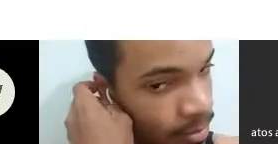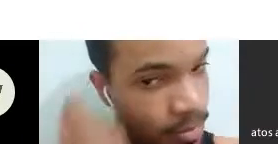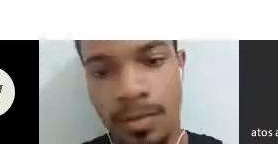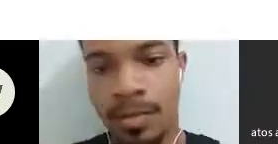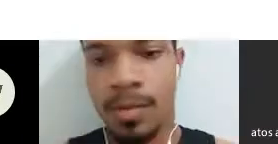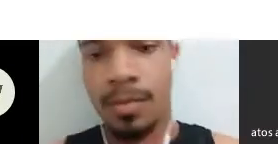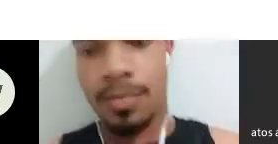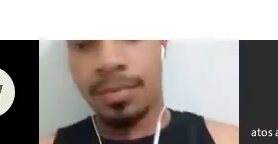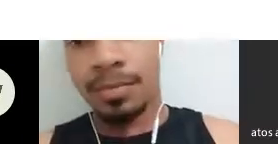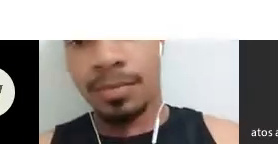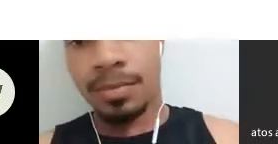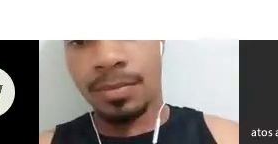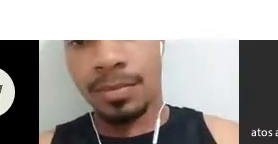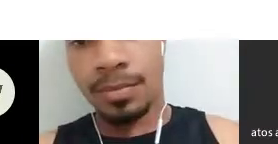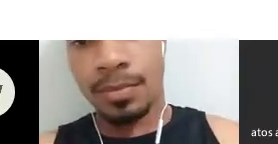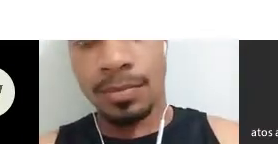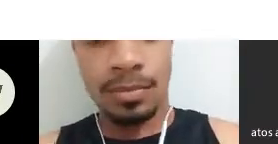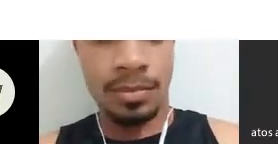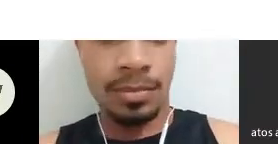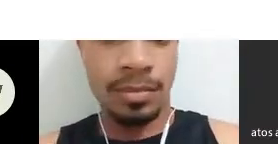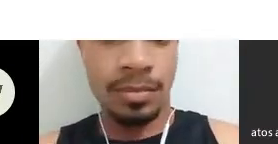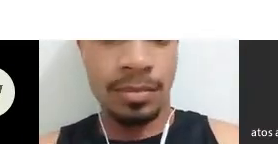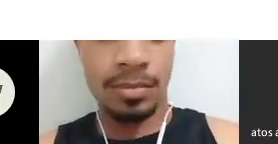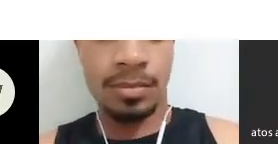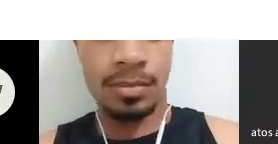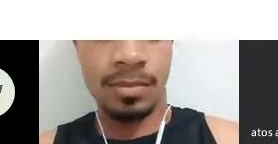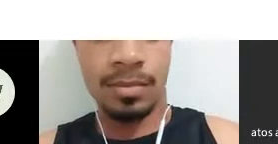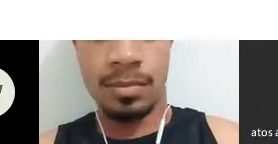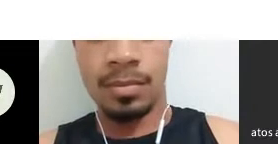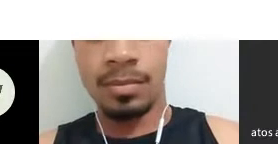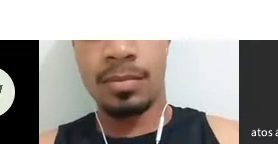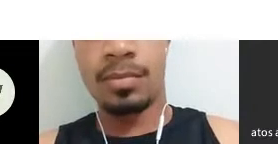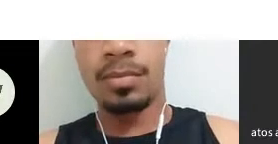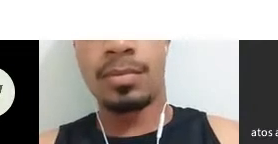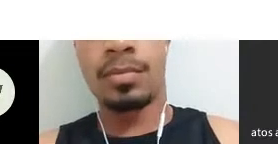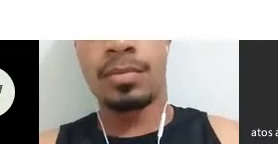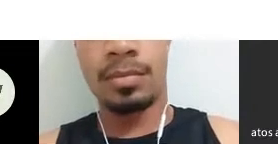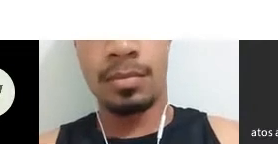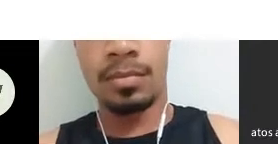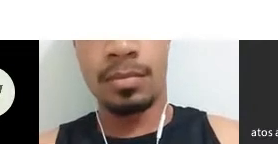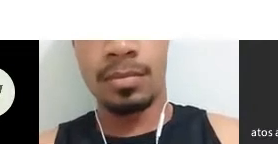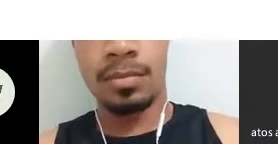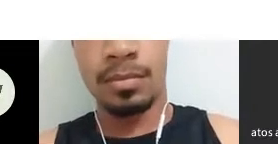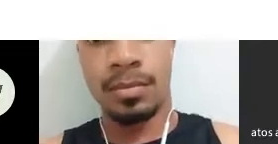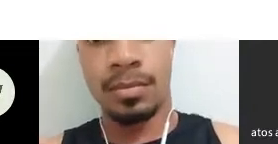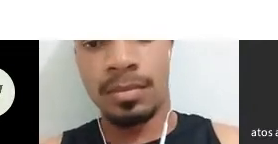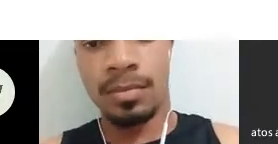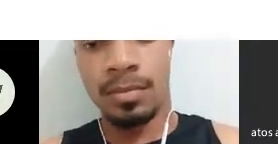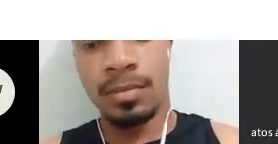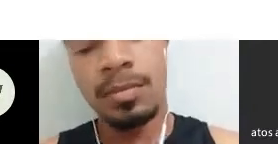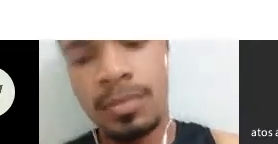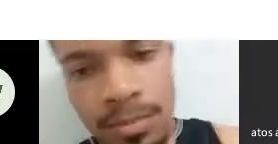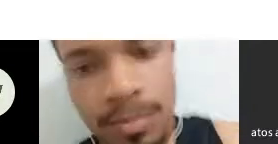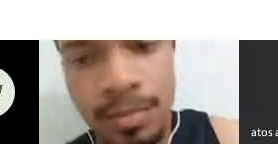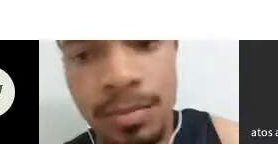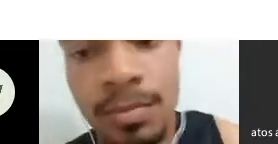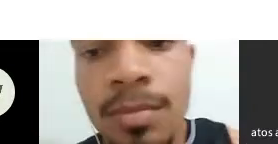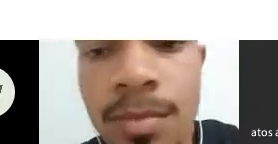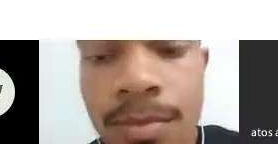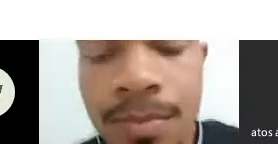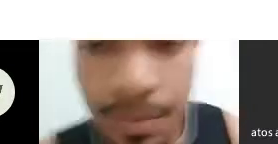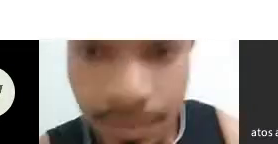existem alguns processos para isso. É um processo que a gente chama de extração. No caso de hoje, a gente vai